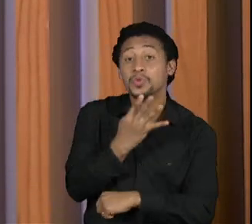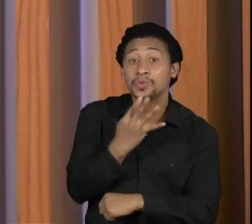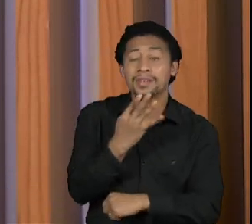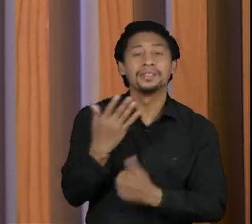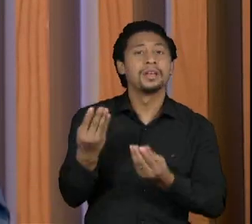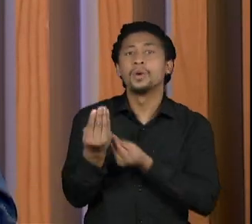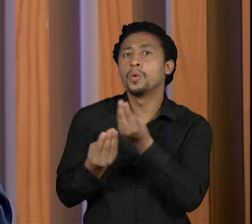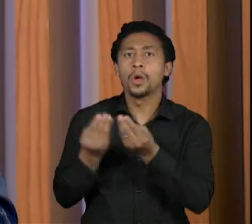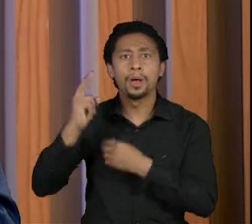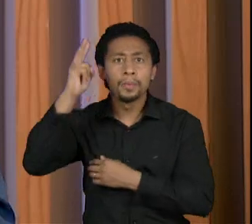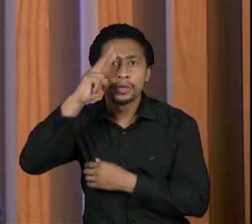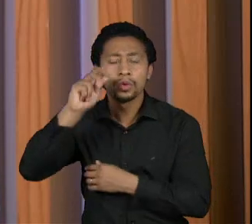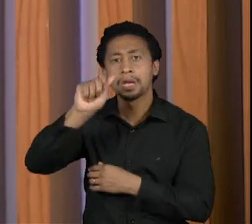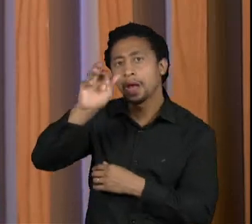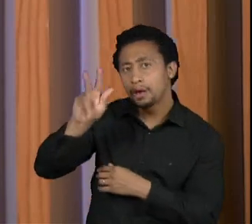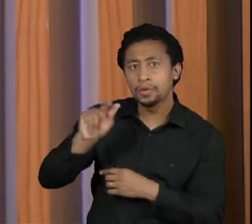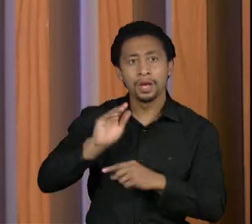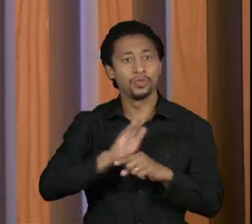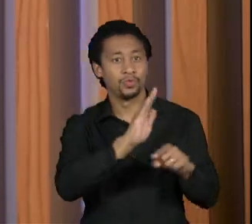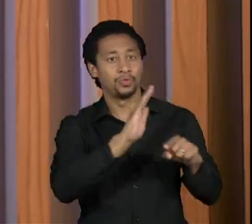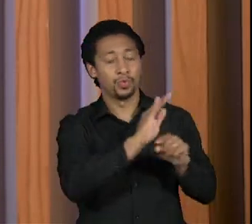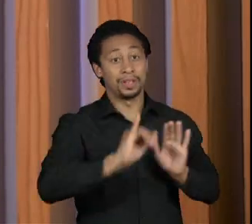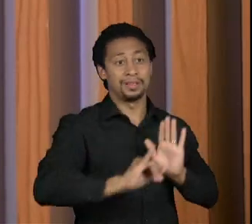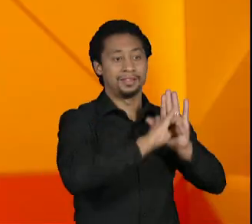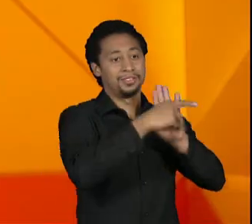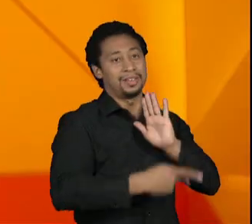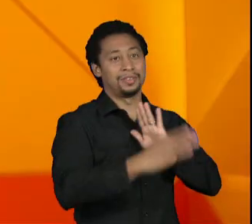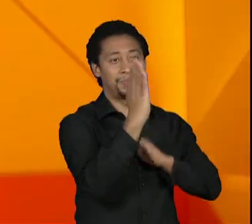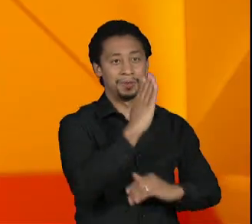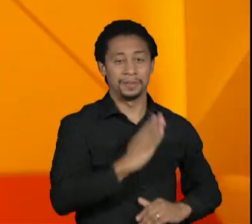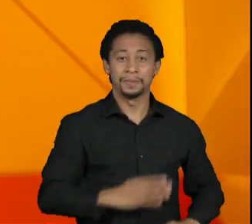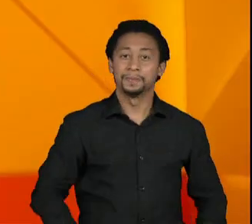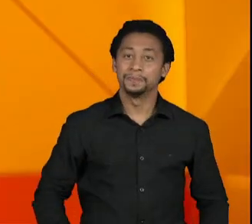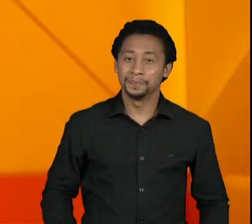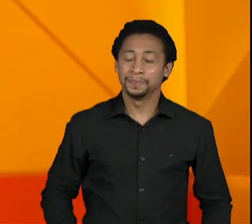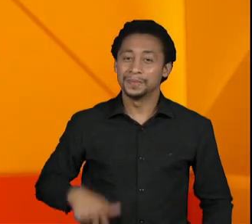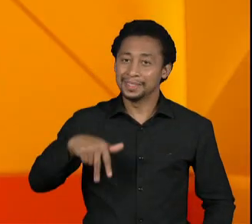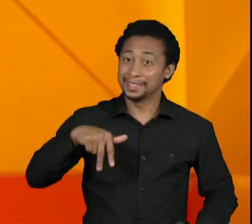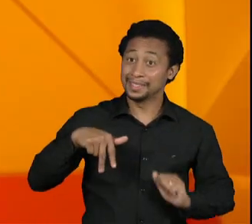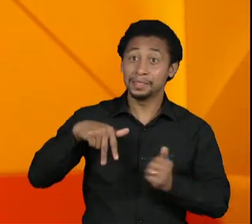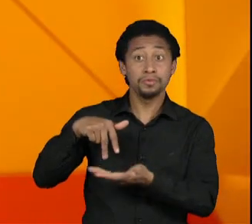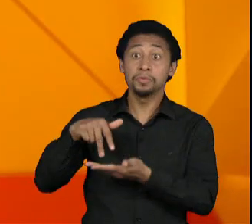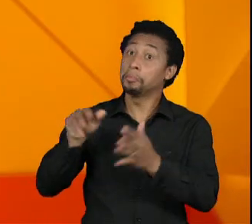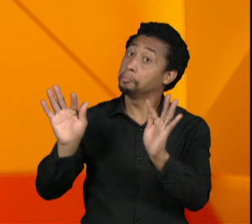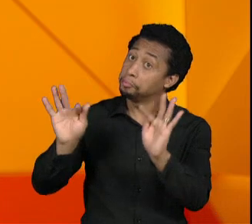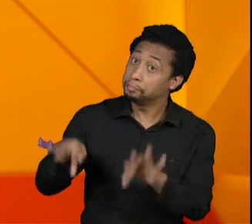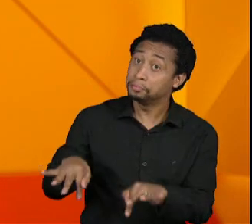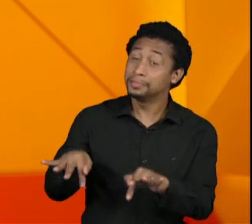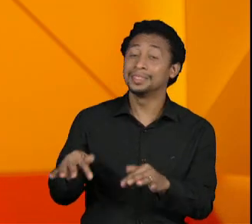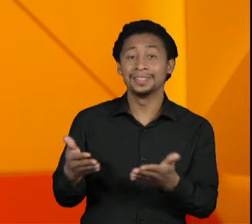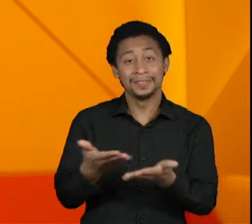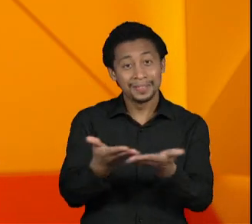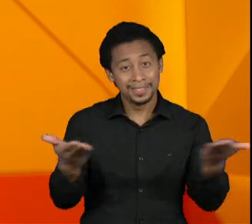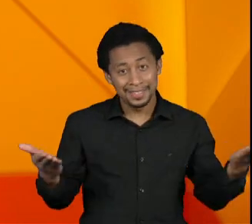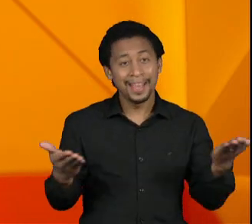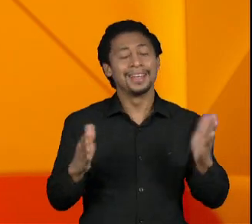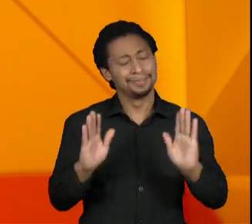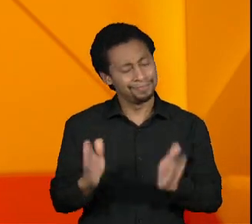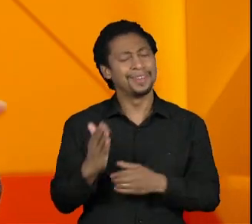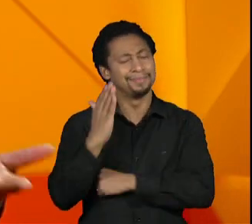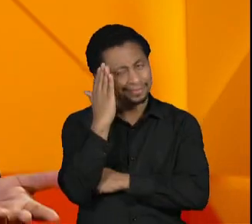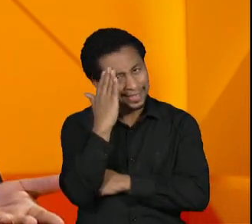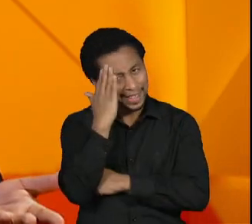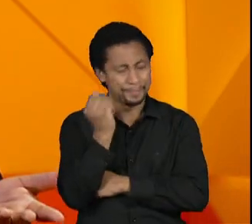contribuição africana na formação da identidade do povo brasileiro. E o Estação Livre de hoje vai ficando por aqui. Você já sabe que